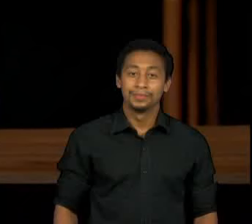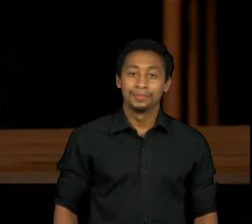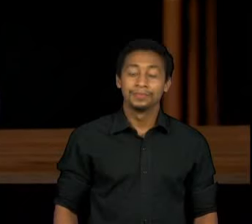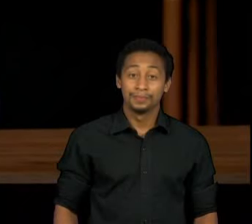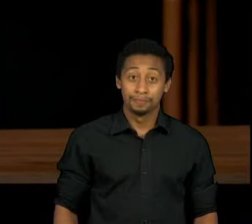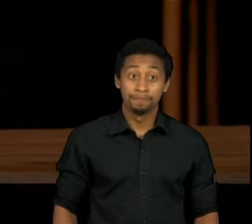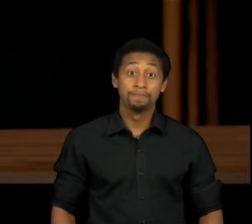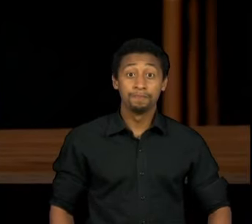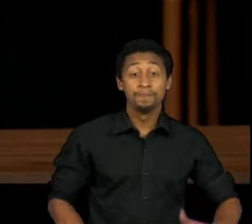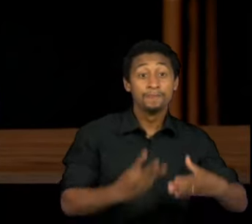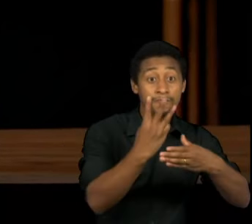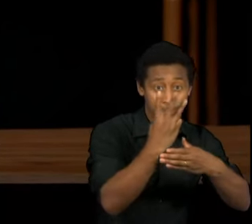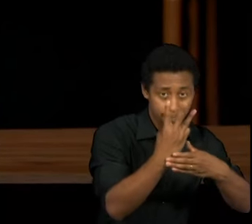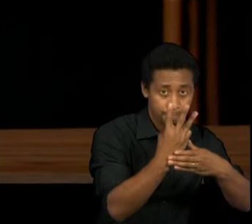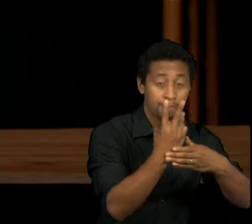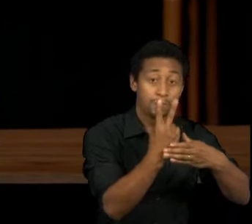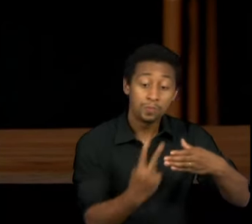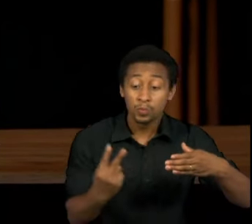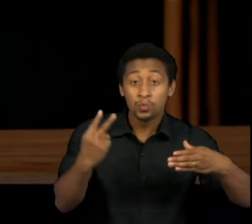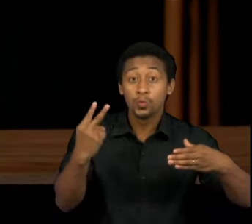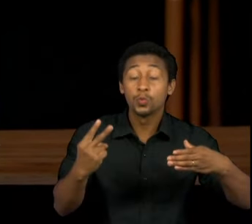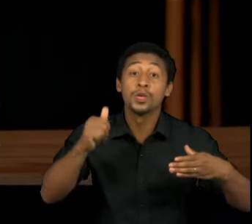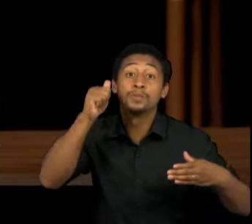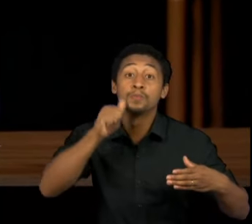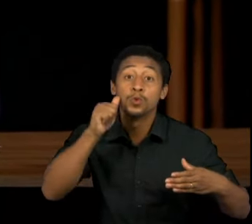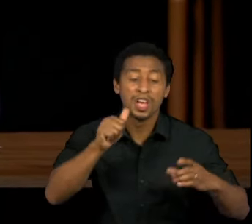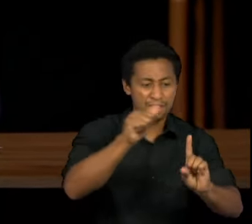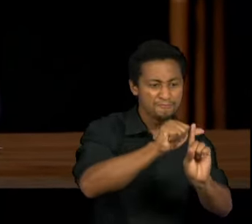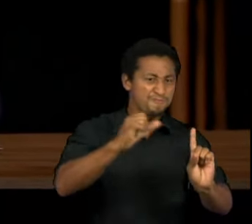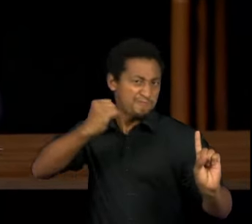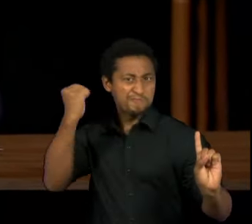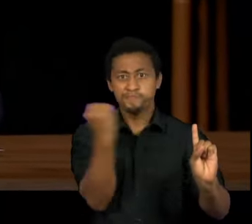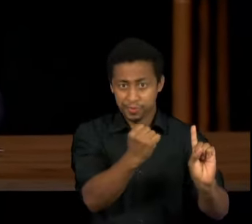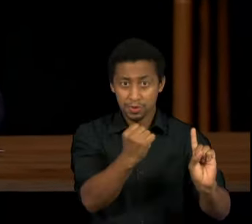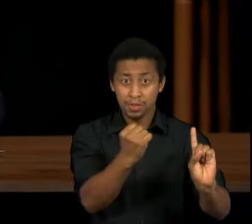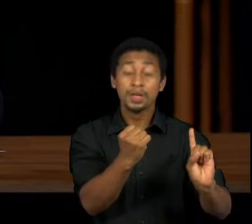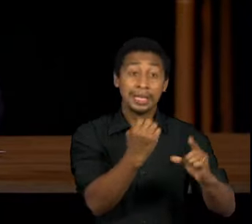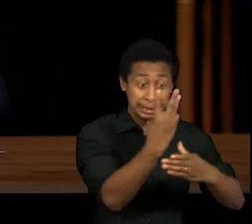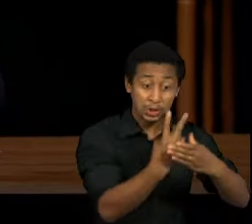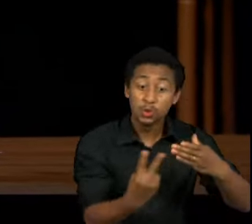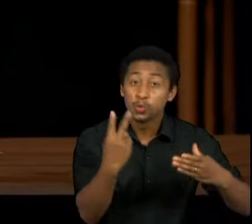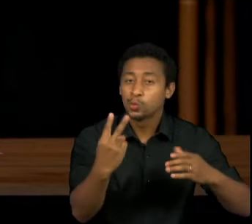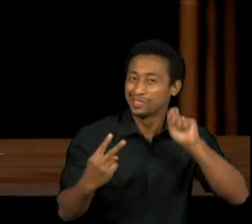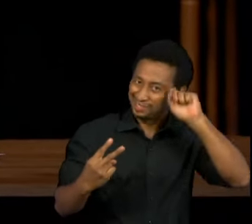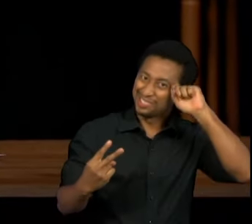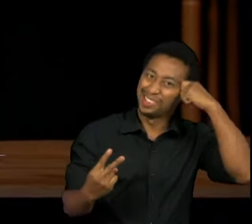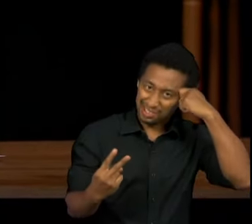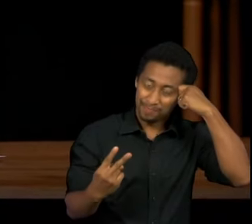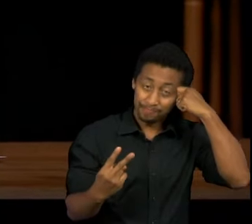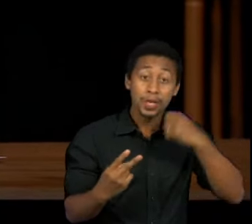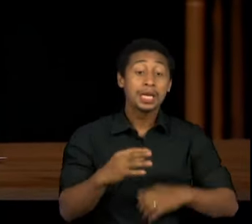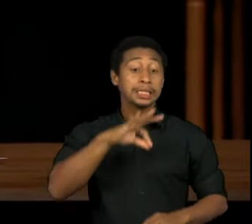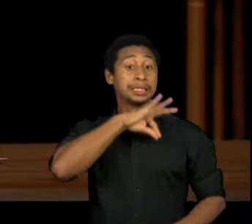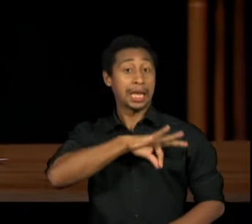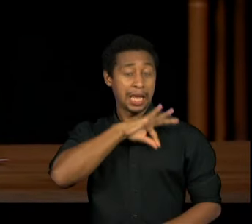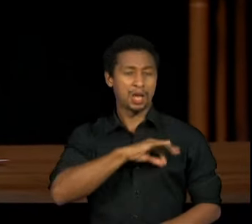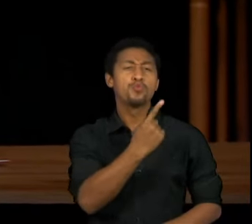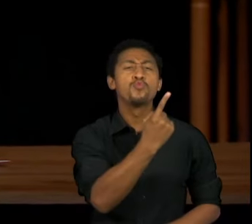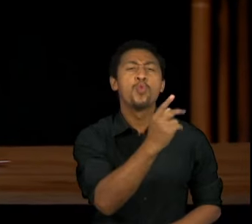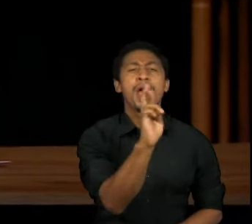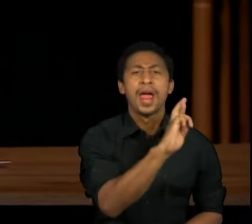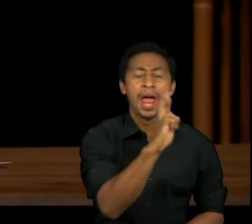e duas de cada três Mulheres vítimas de feminicídio São negras para cada real de um salário de um homem branco a mulher